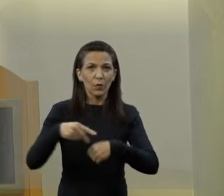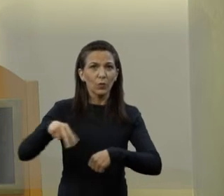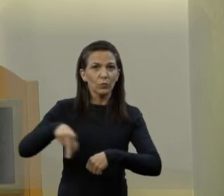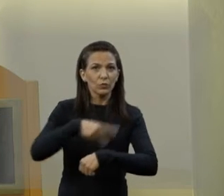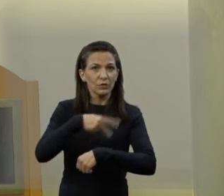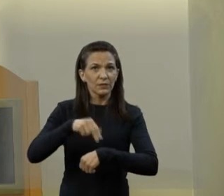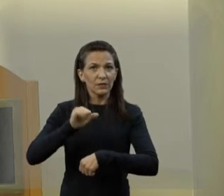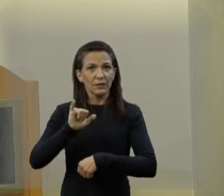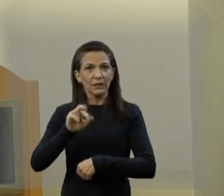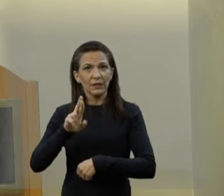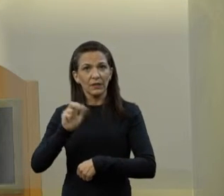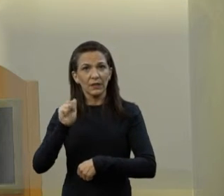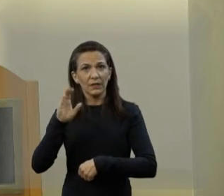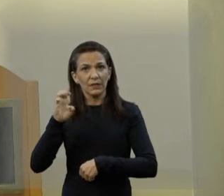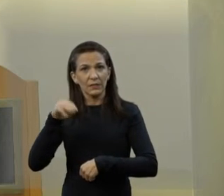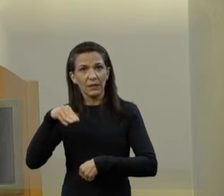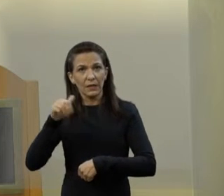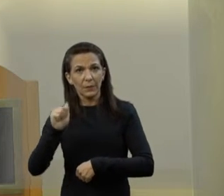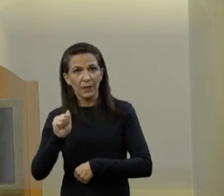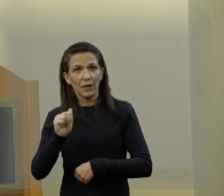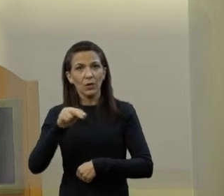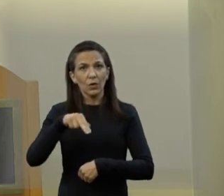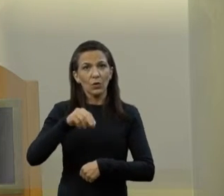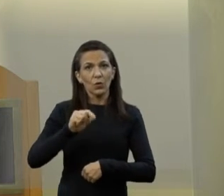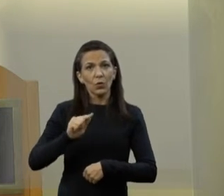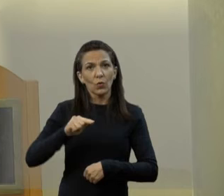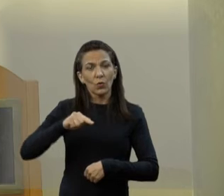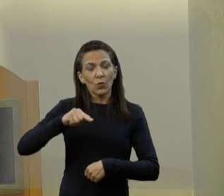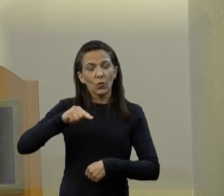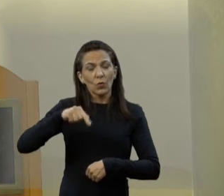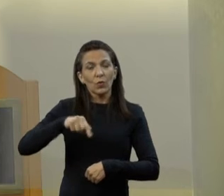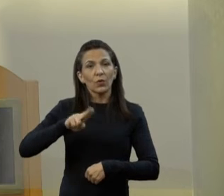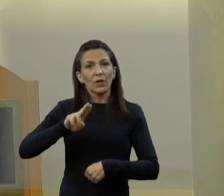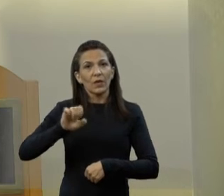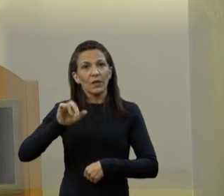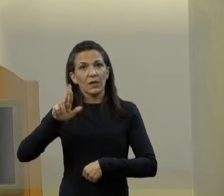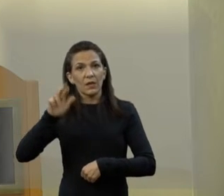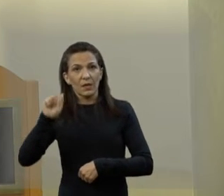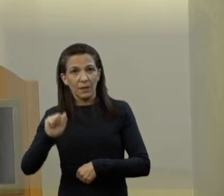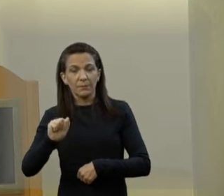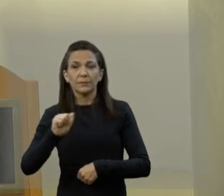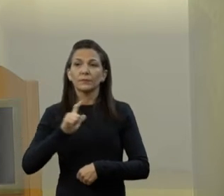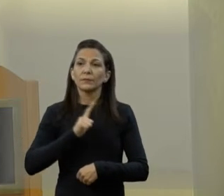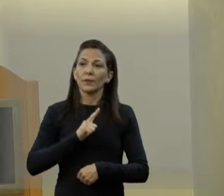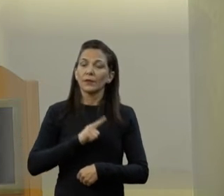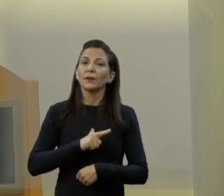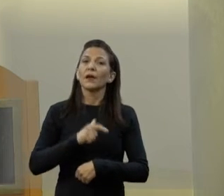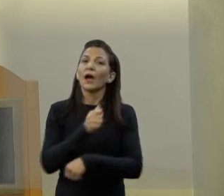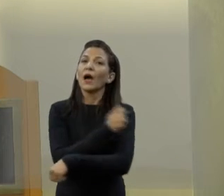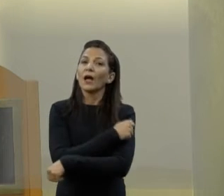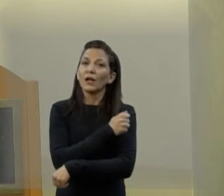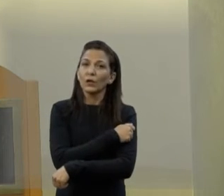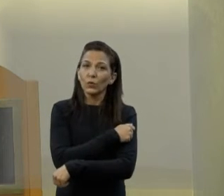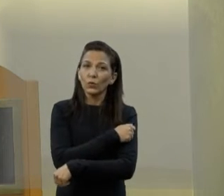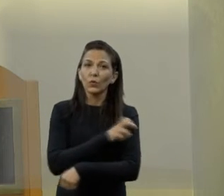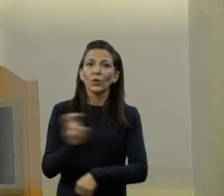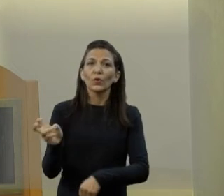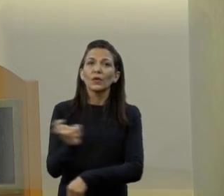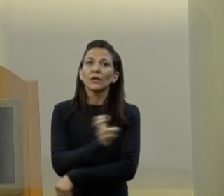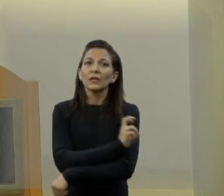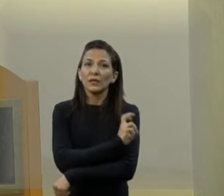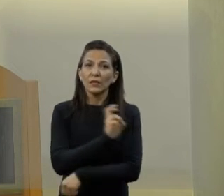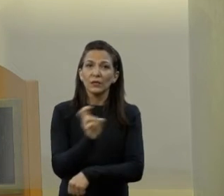Iracema Nogueira então pra se inscreverem os alunos precisam estar entre o quinto e o sexto